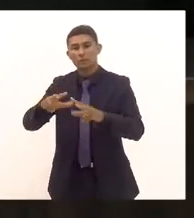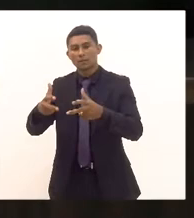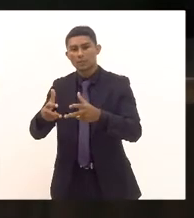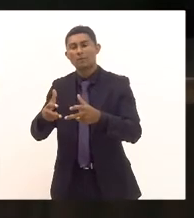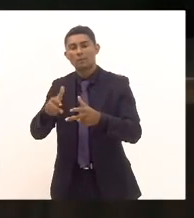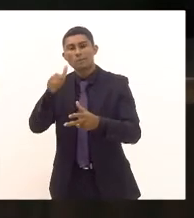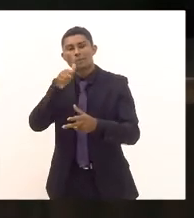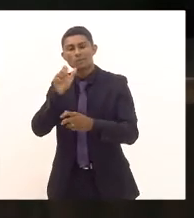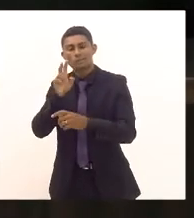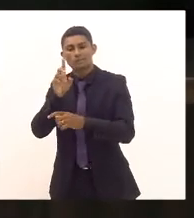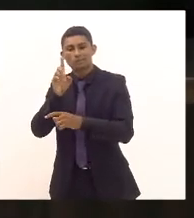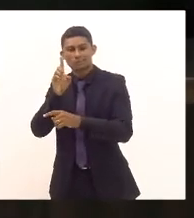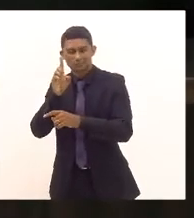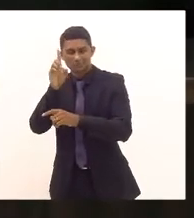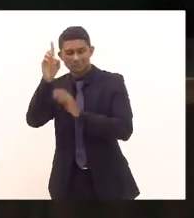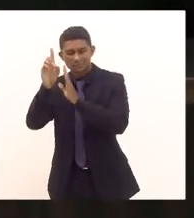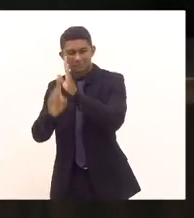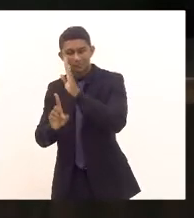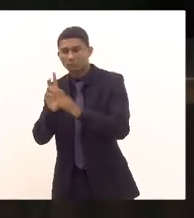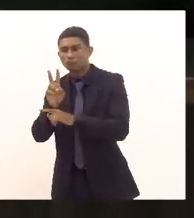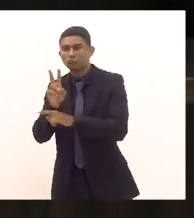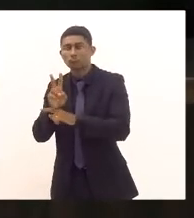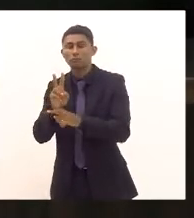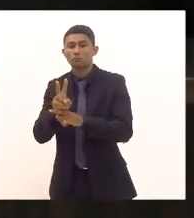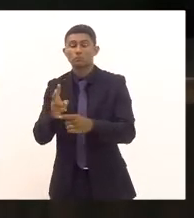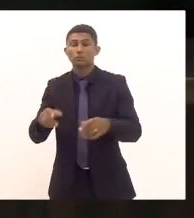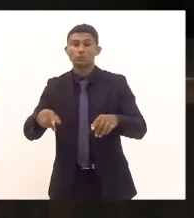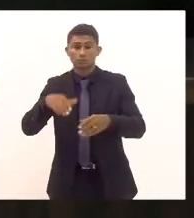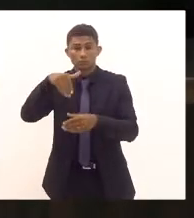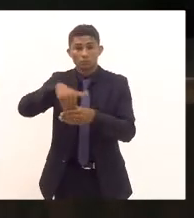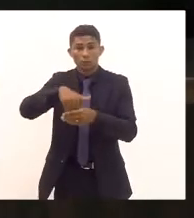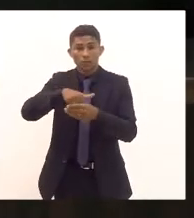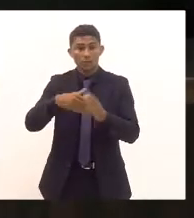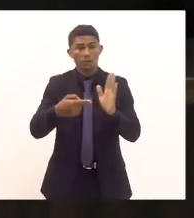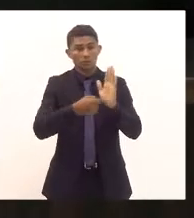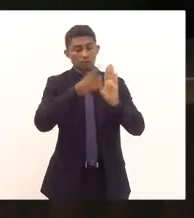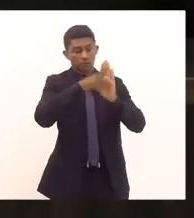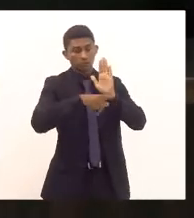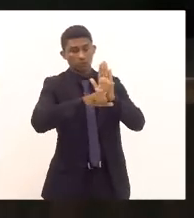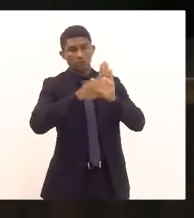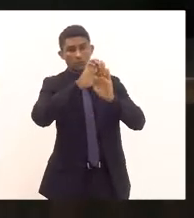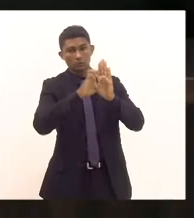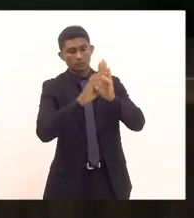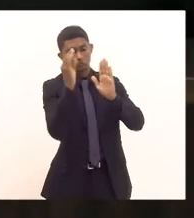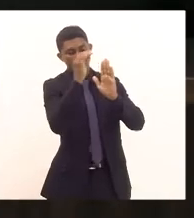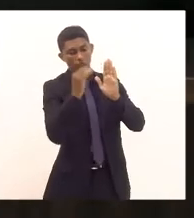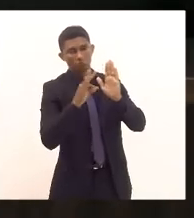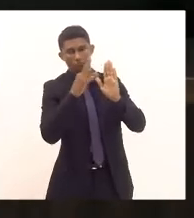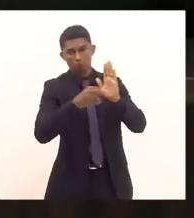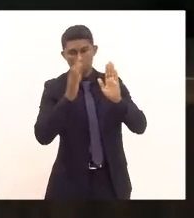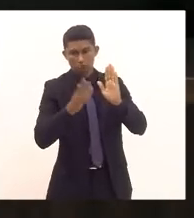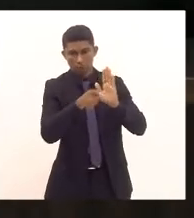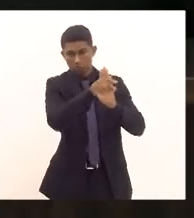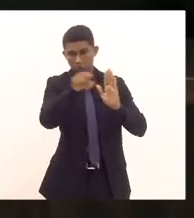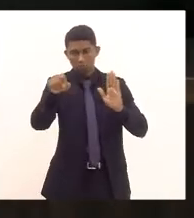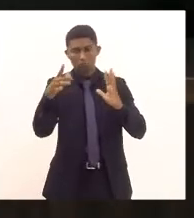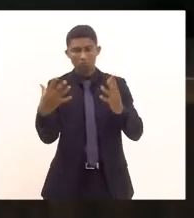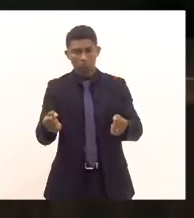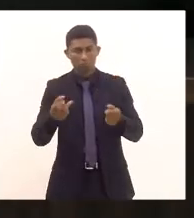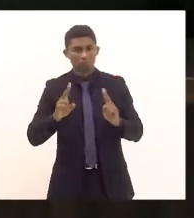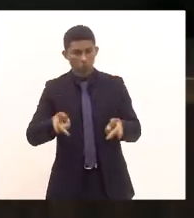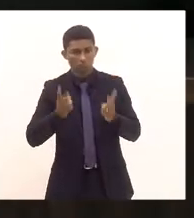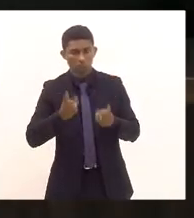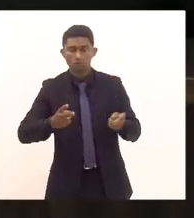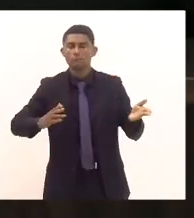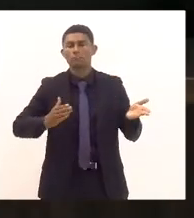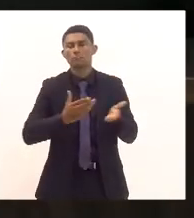imendas Deus que aprova uma resolução aprovada em votação projeto assim emendado seus que aprovam permaneçam Como estão aprovado